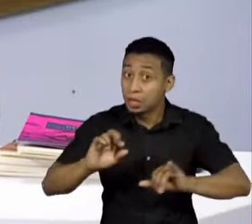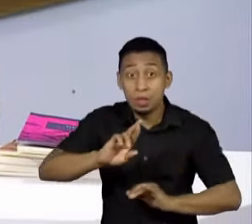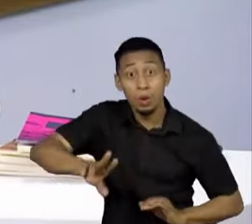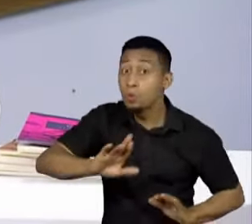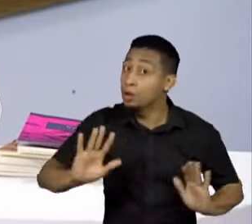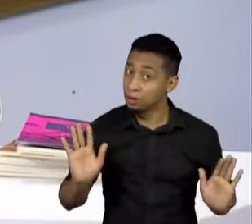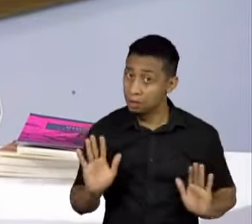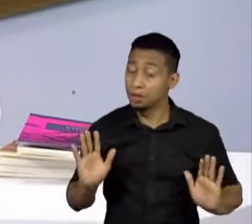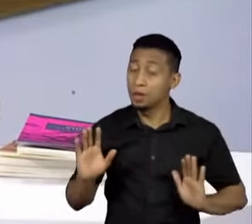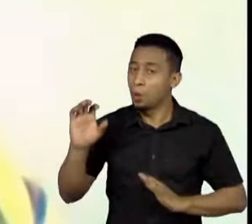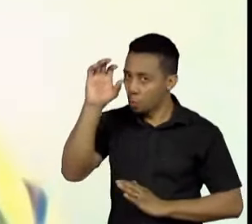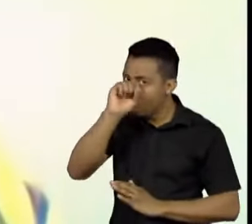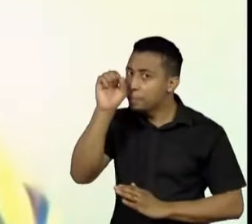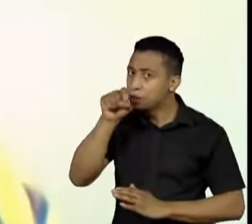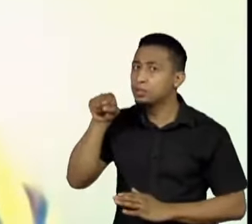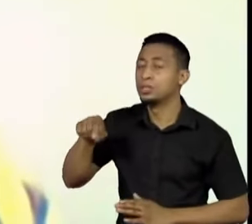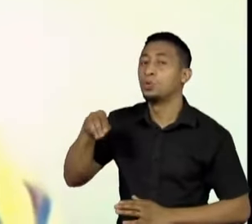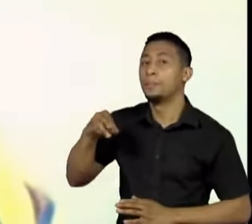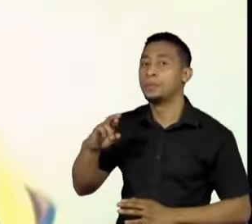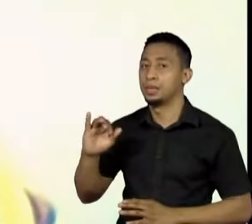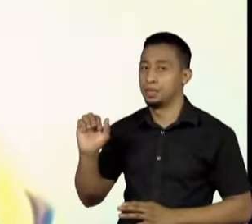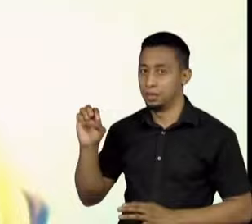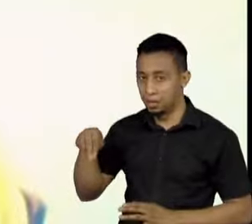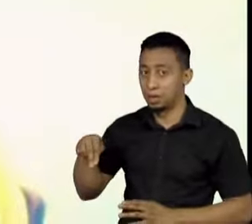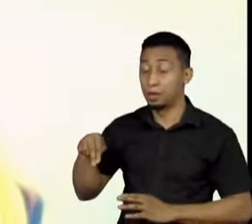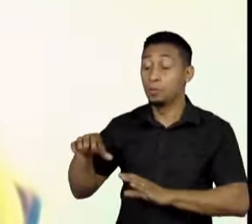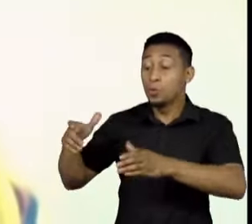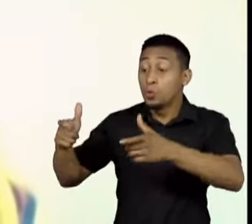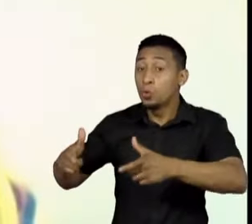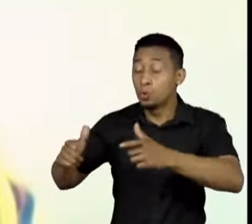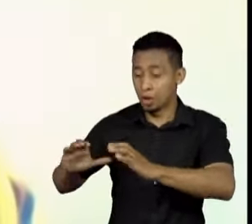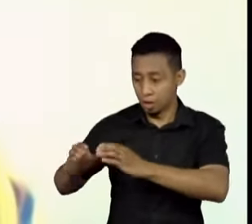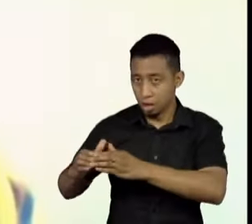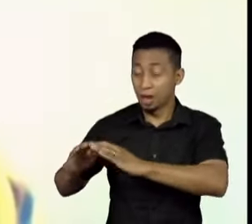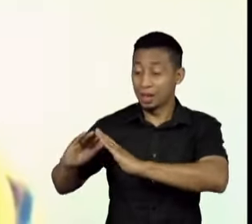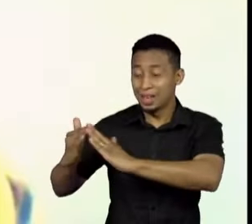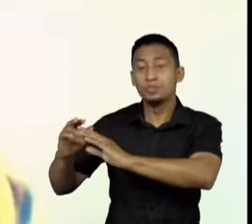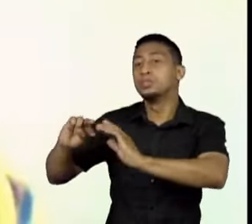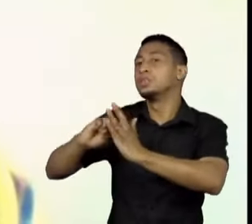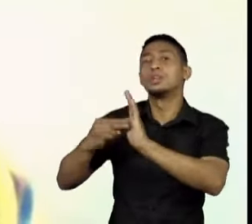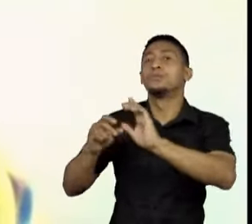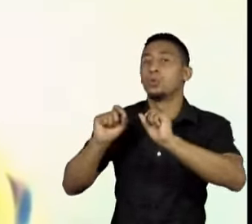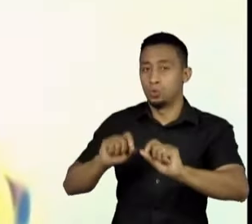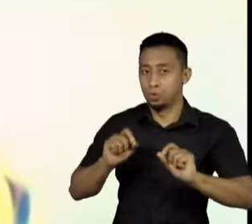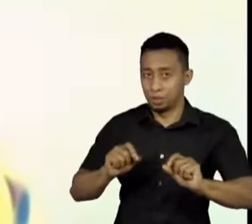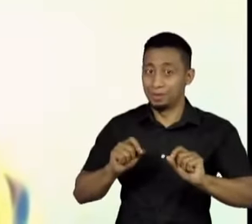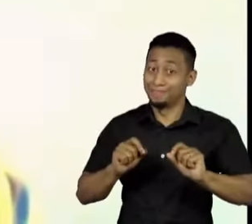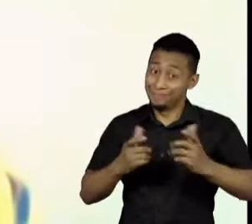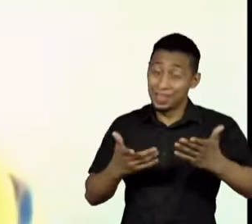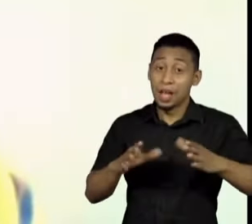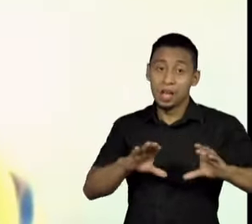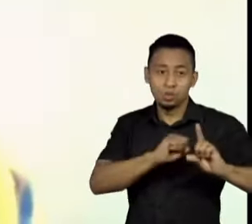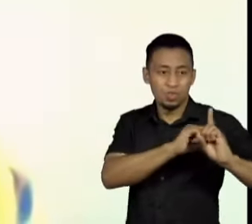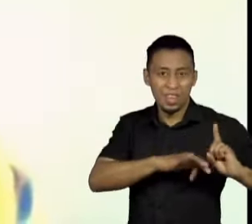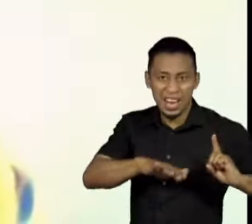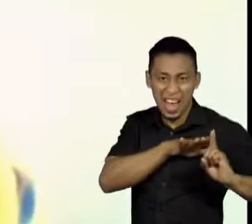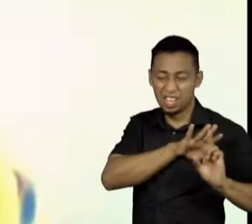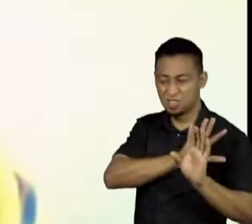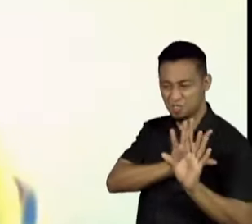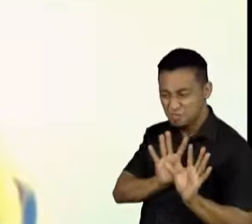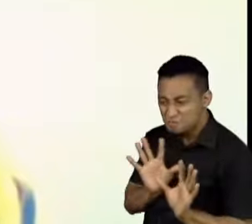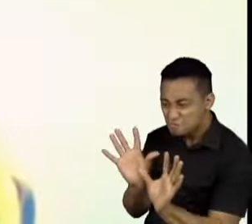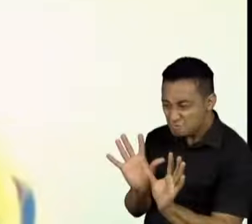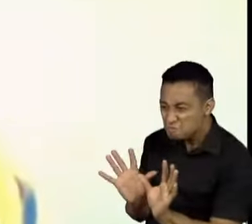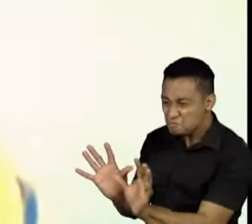Miriam o seguinte: gueto é o lugar para onde eles nos empurram, e o quilombo é o lugar que a gente